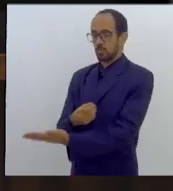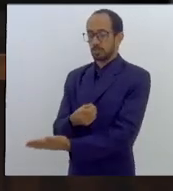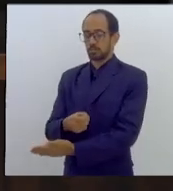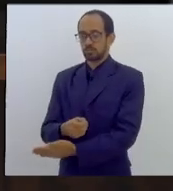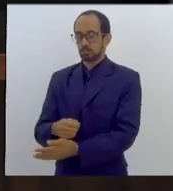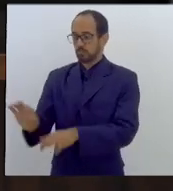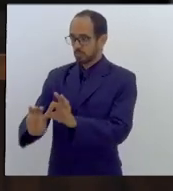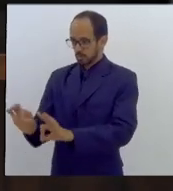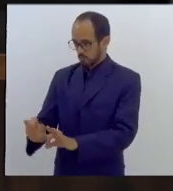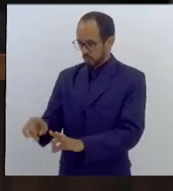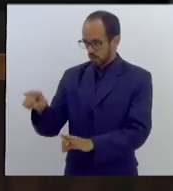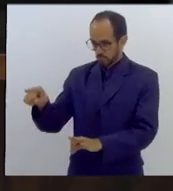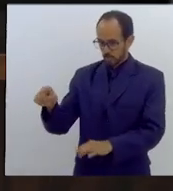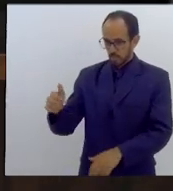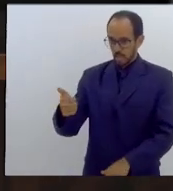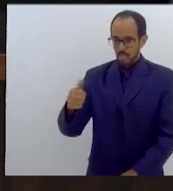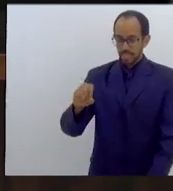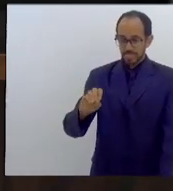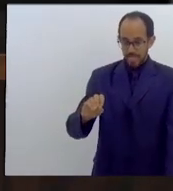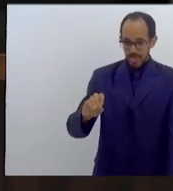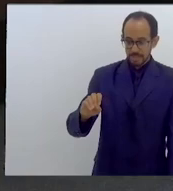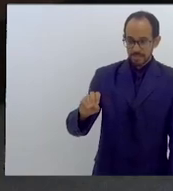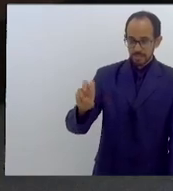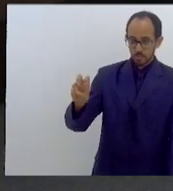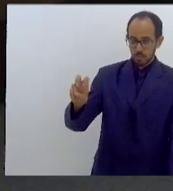de ordem, presidente. O 1051-A, Vossa Excelência,